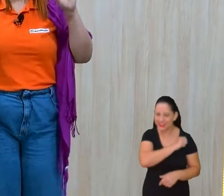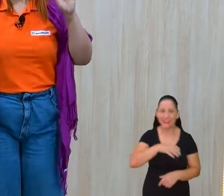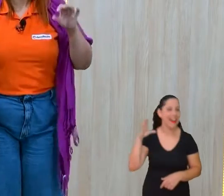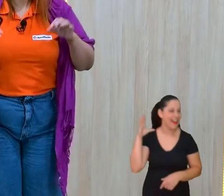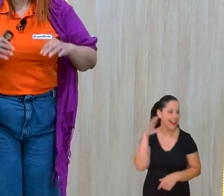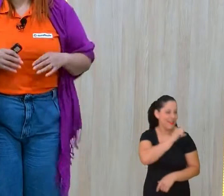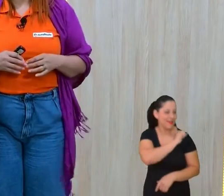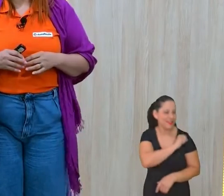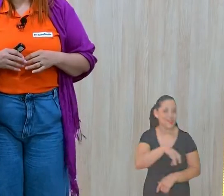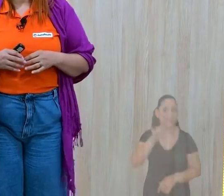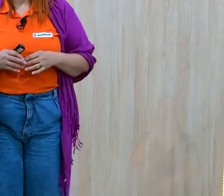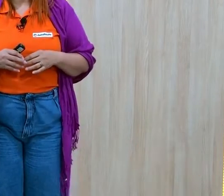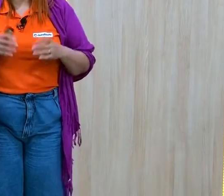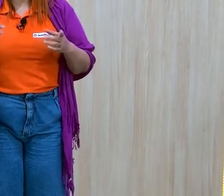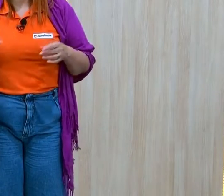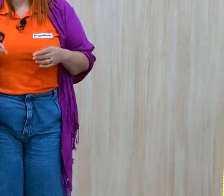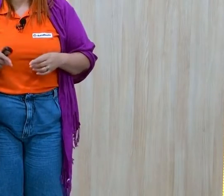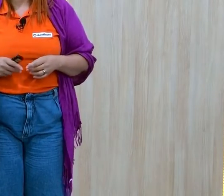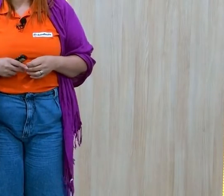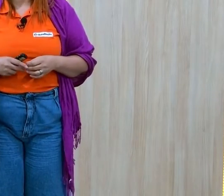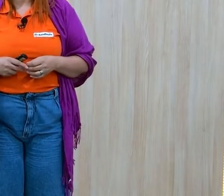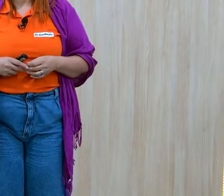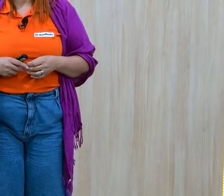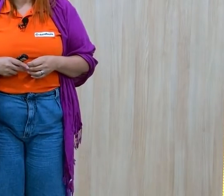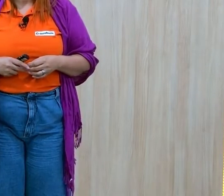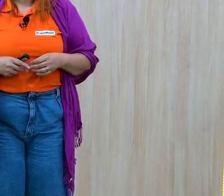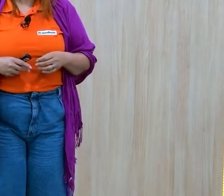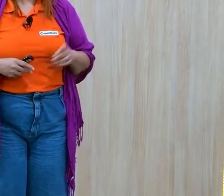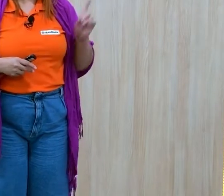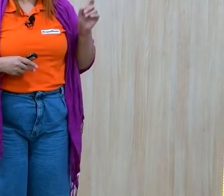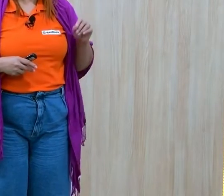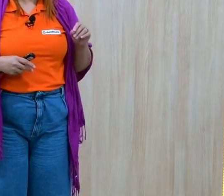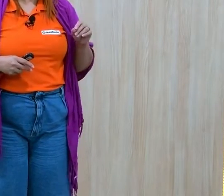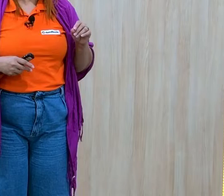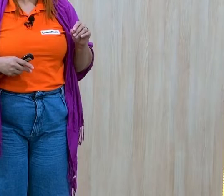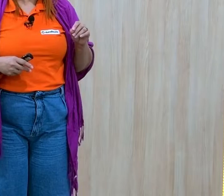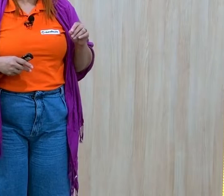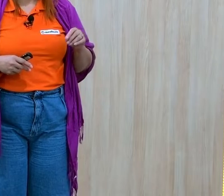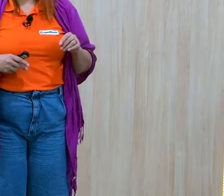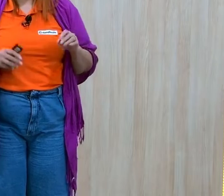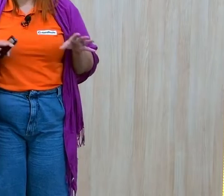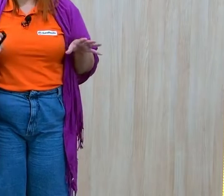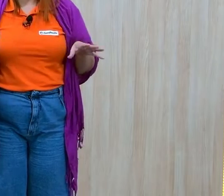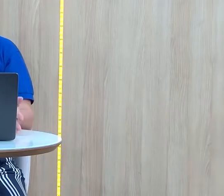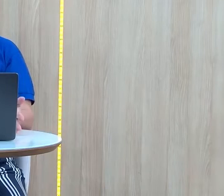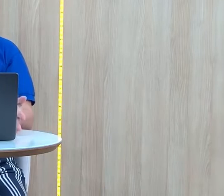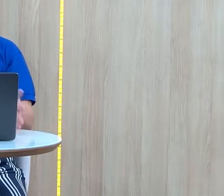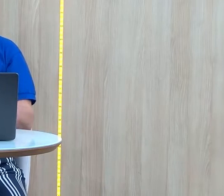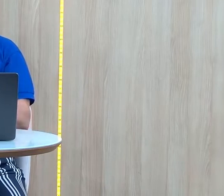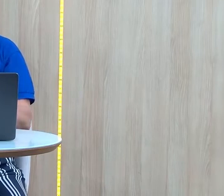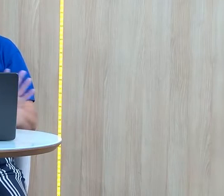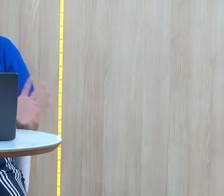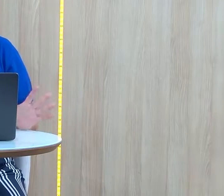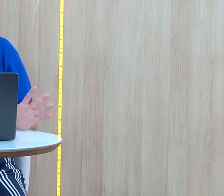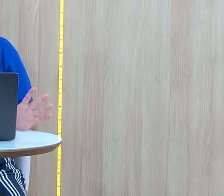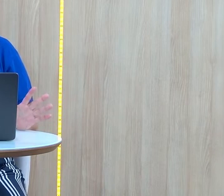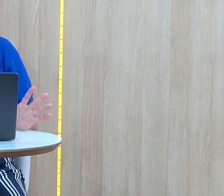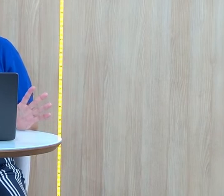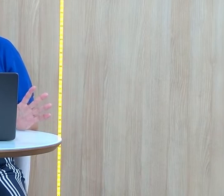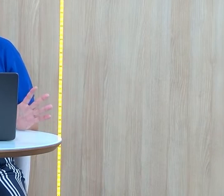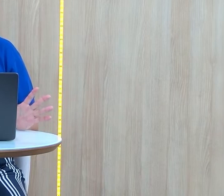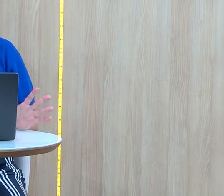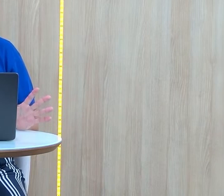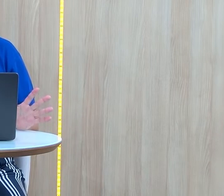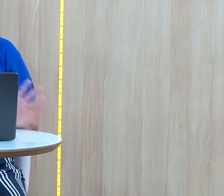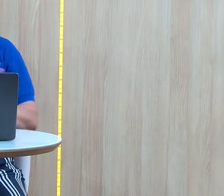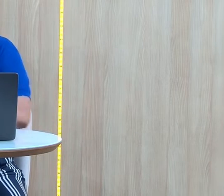bem rapidinho, só para perguntar, já estão com os tablets na mão? Vilma, você já está com o tablet aí? Está todo mundo aqui, ok? Eu estou em um computador.